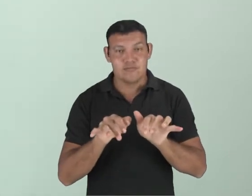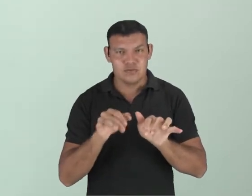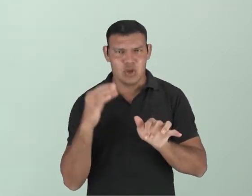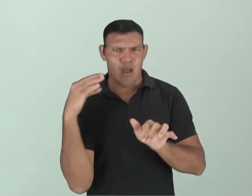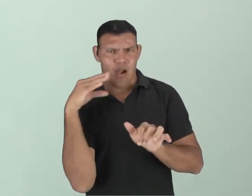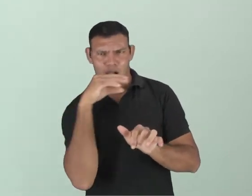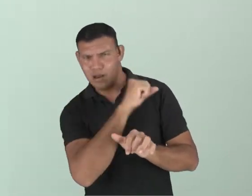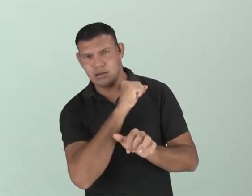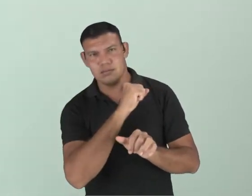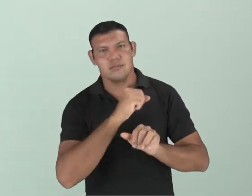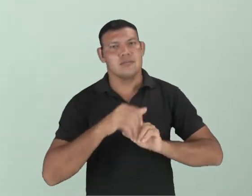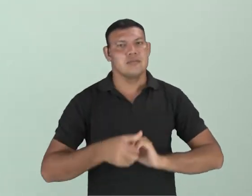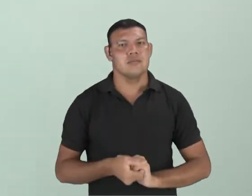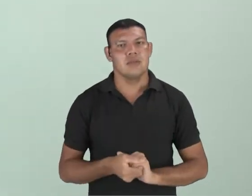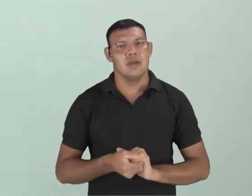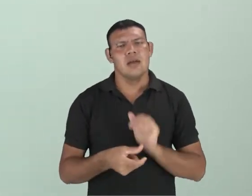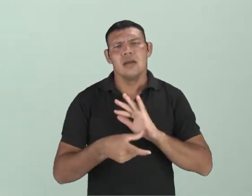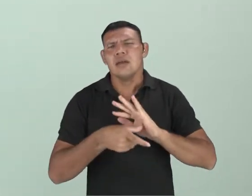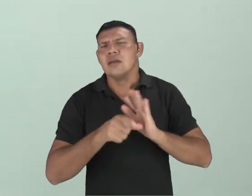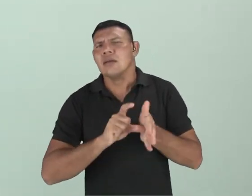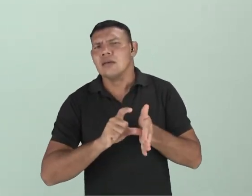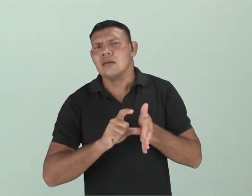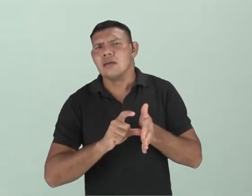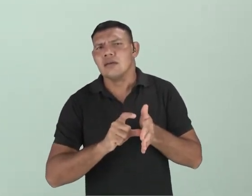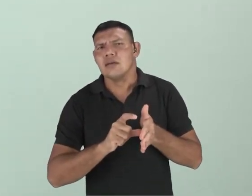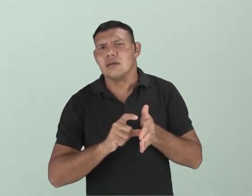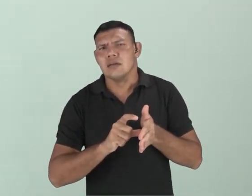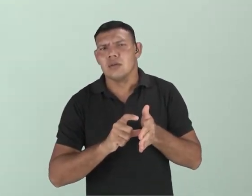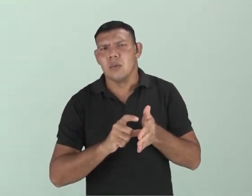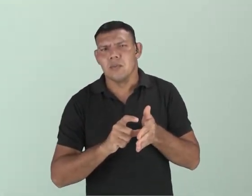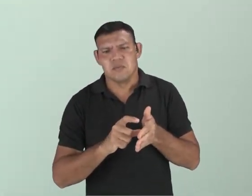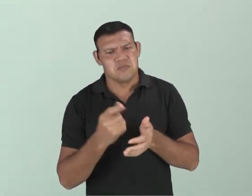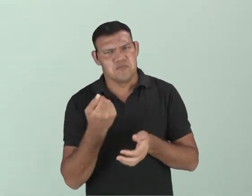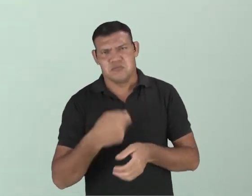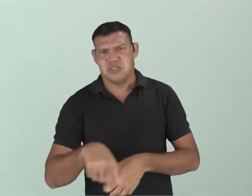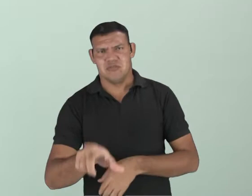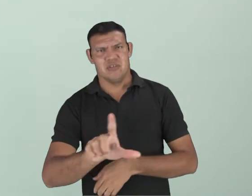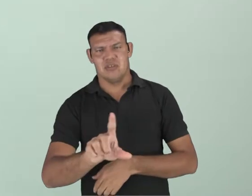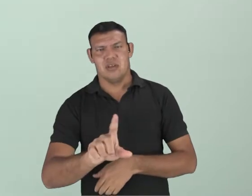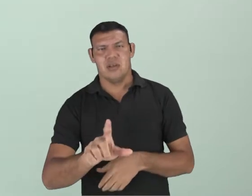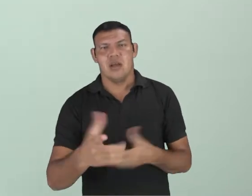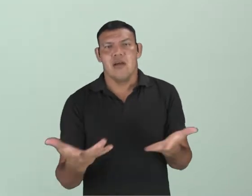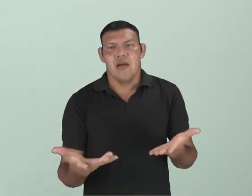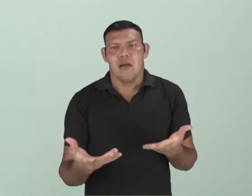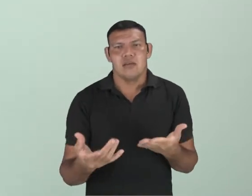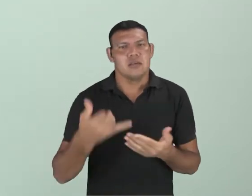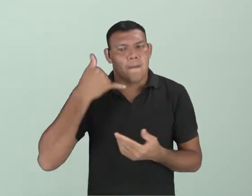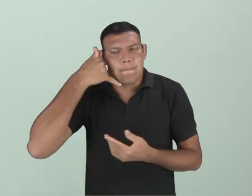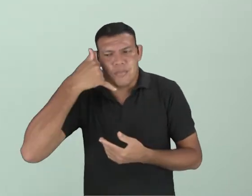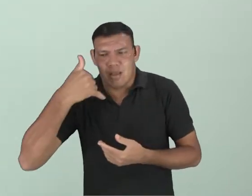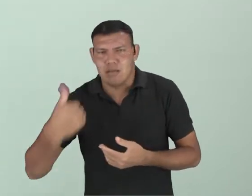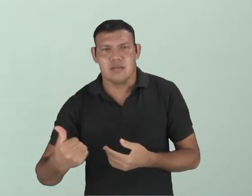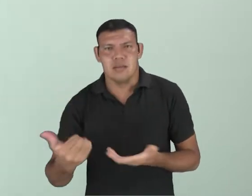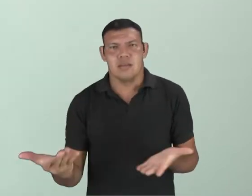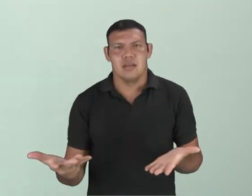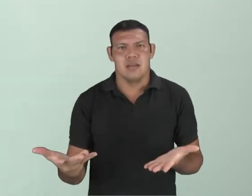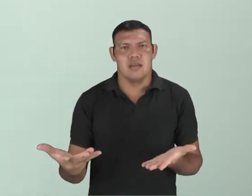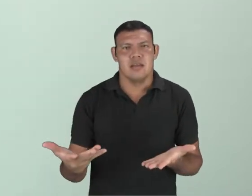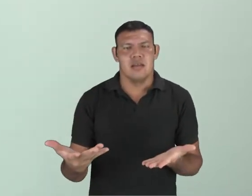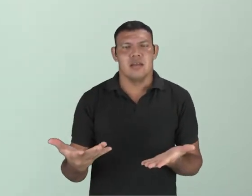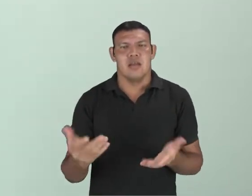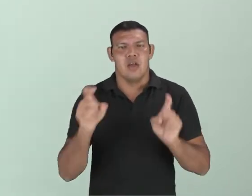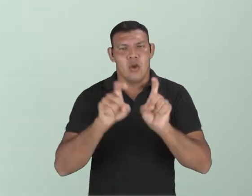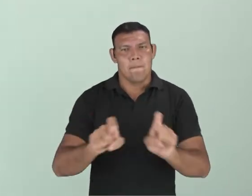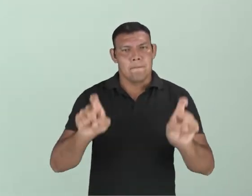mais avançados. E antes, que nós não tínhamos acesso a celulares, nós não tínhamos acesso